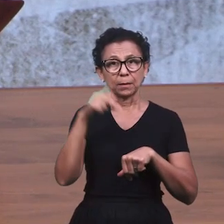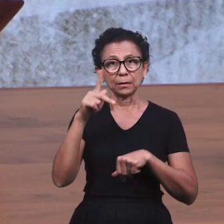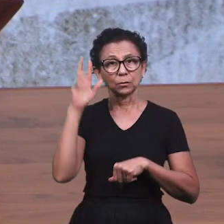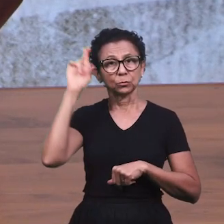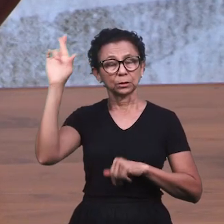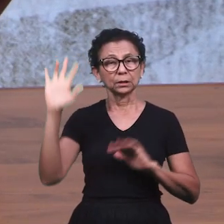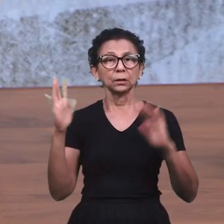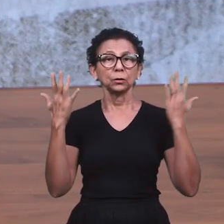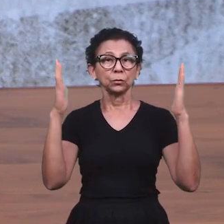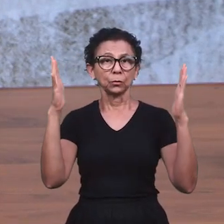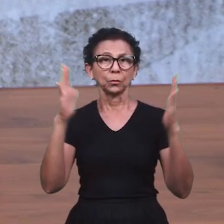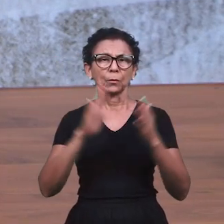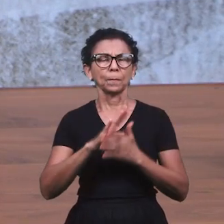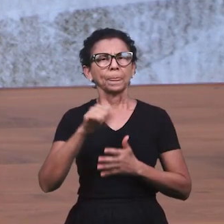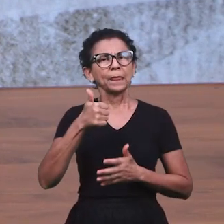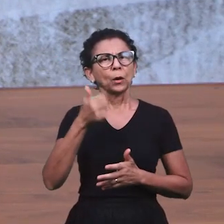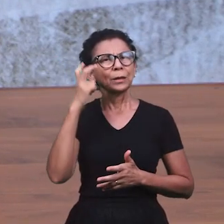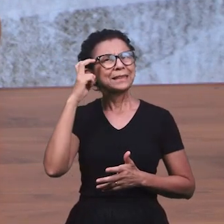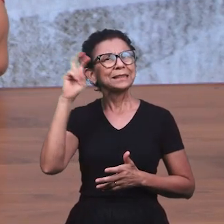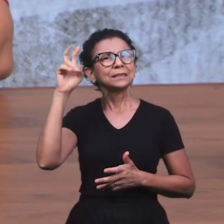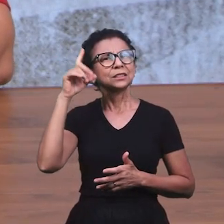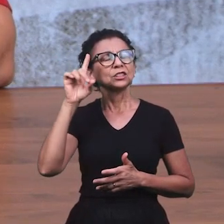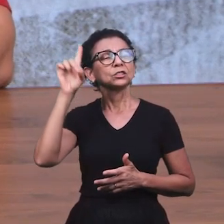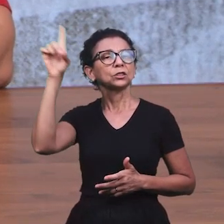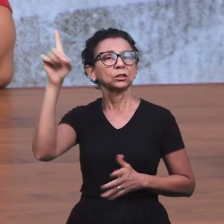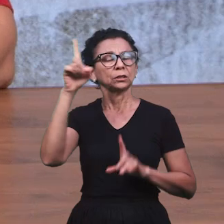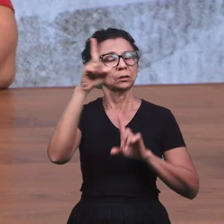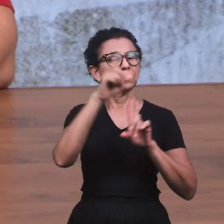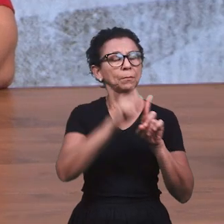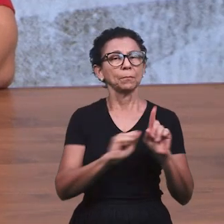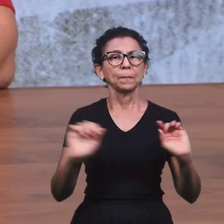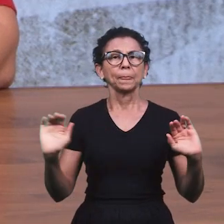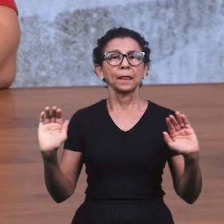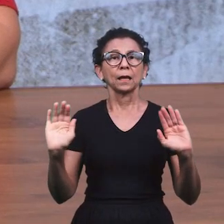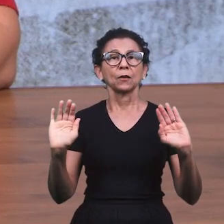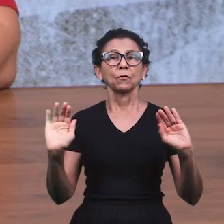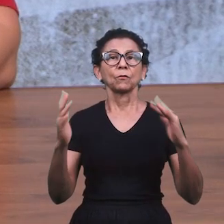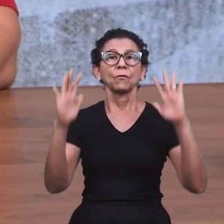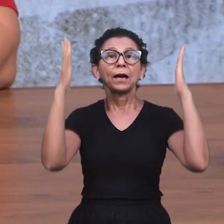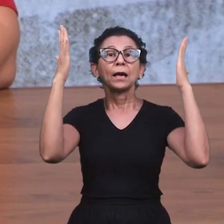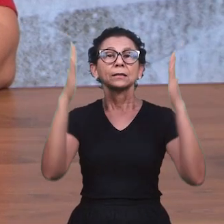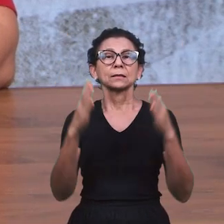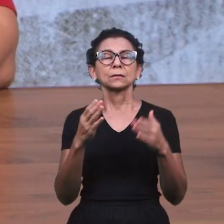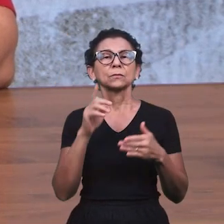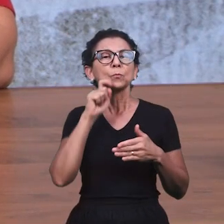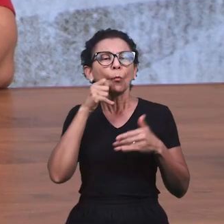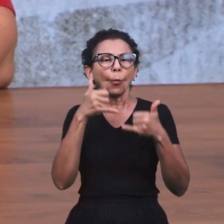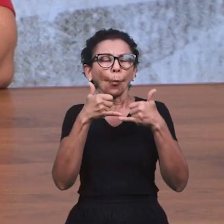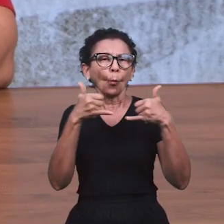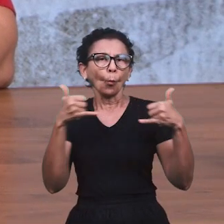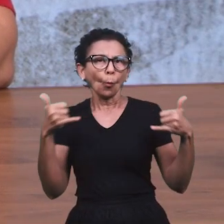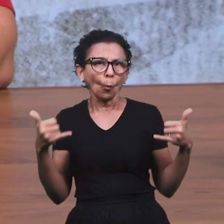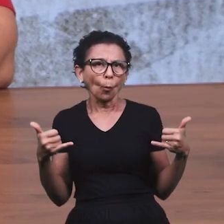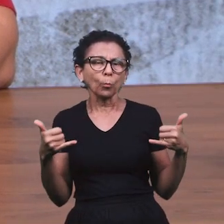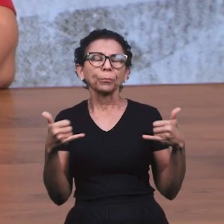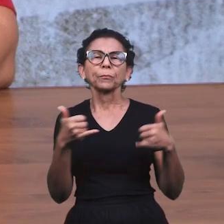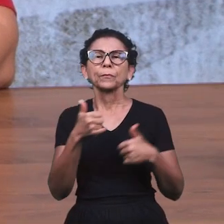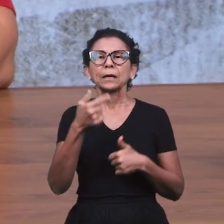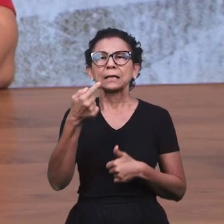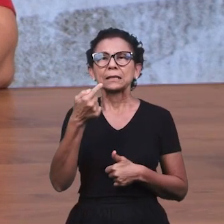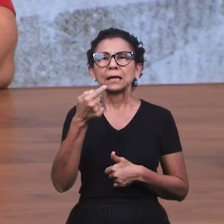aos 15 dias deste mês é a festa dos asmos do Senhor. 7 dias